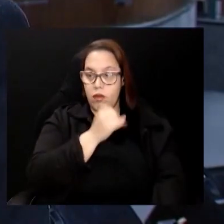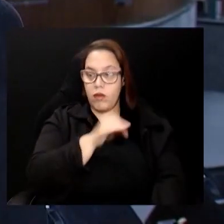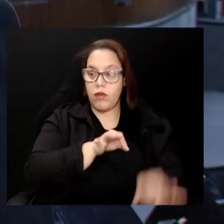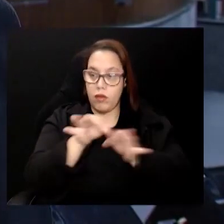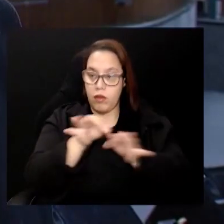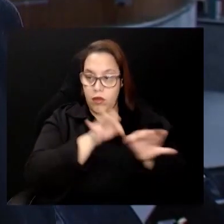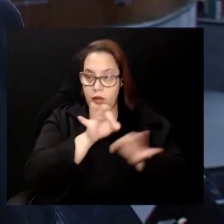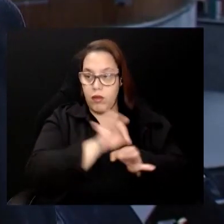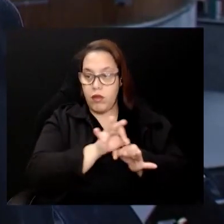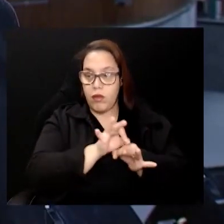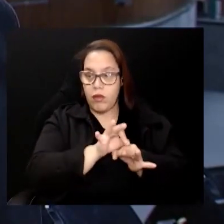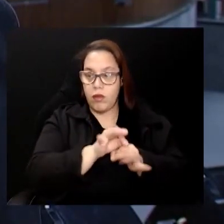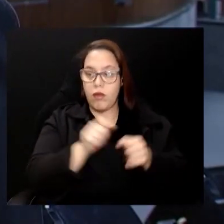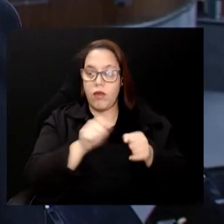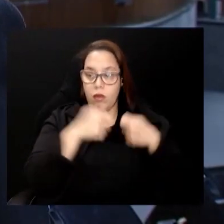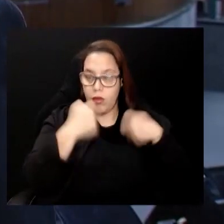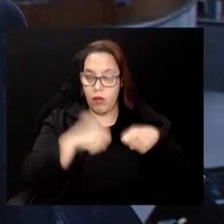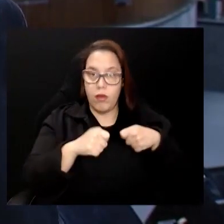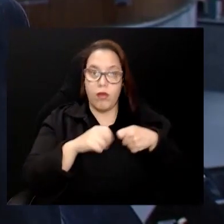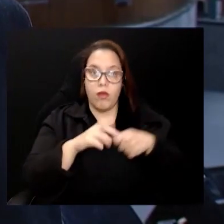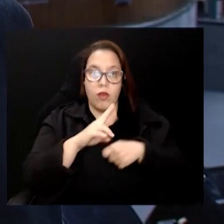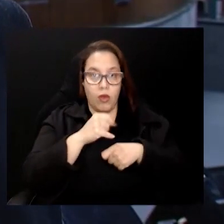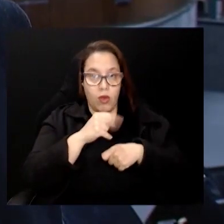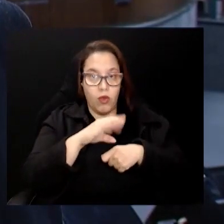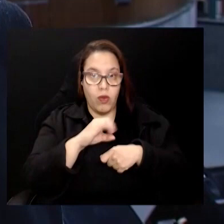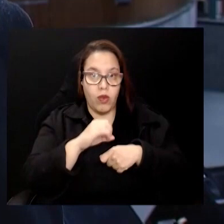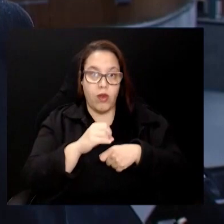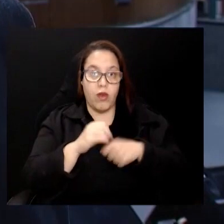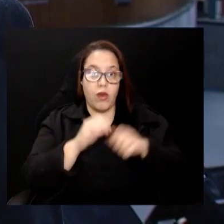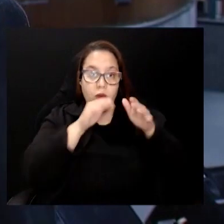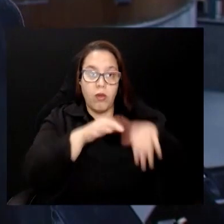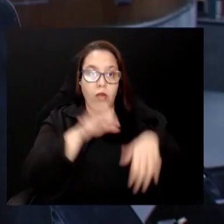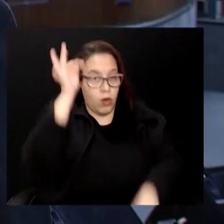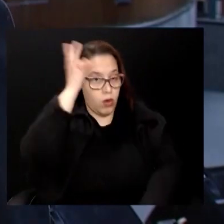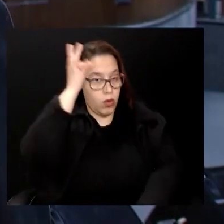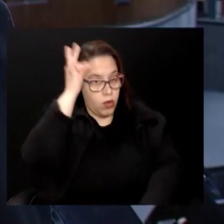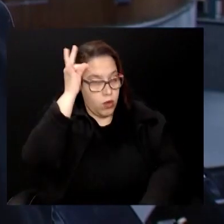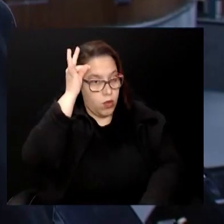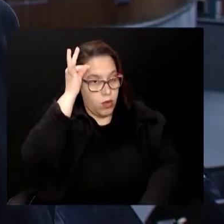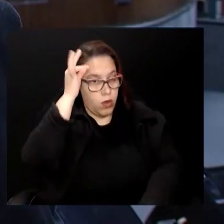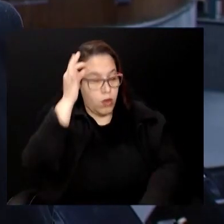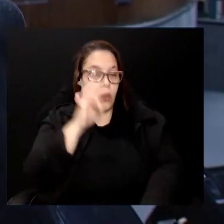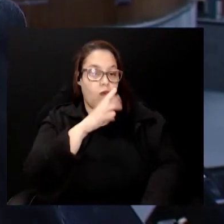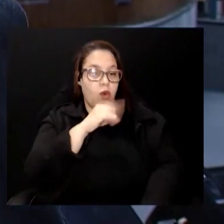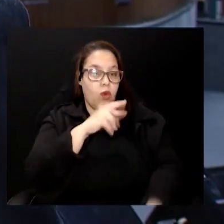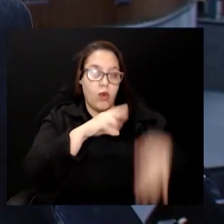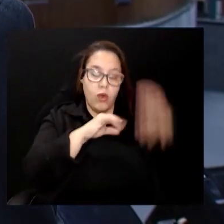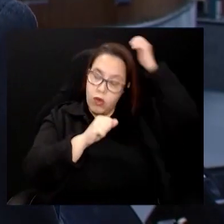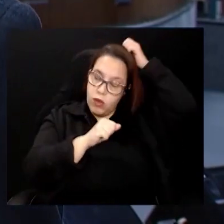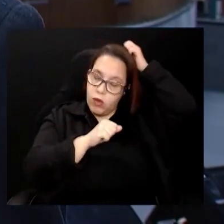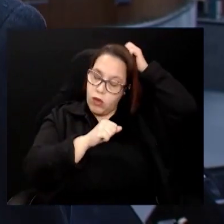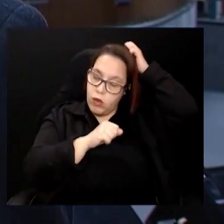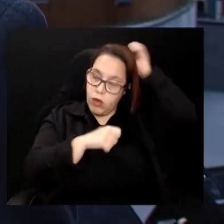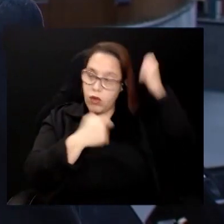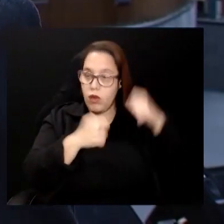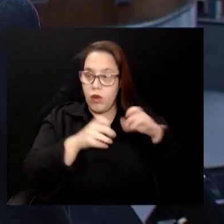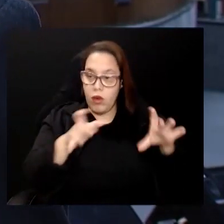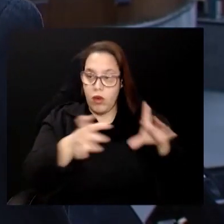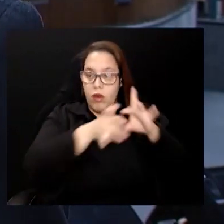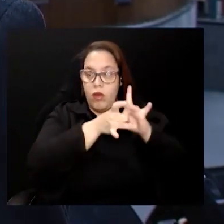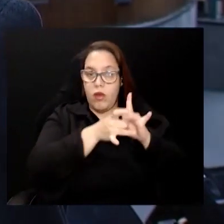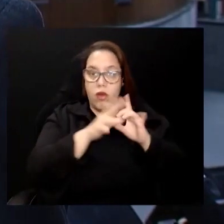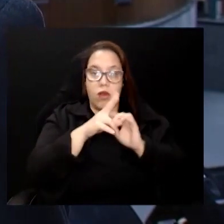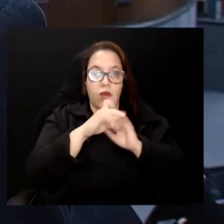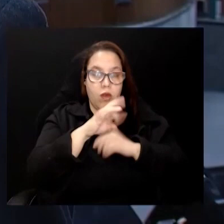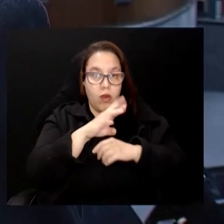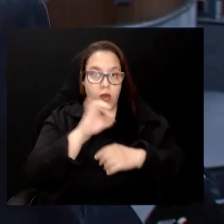feita do viário, porque existe um ponto técnico da regularização fundiária, é que as matrículas precisam estar ligadas a um viário oficial.